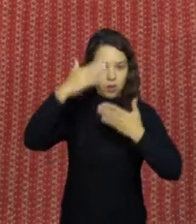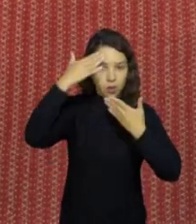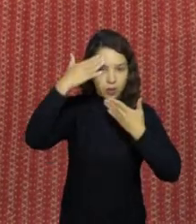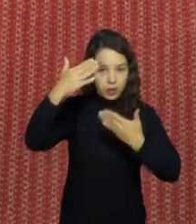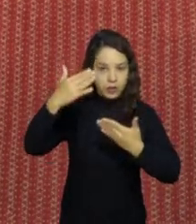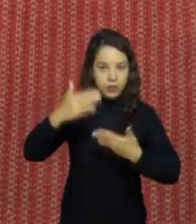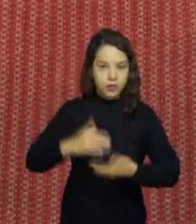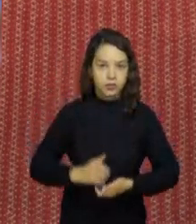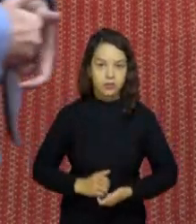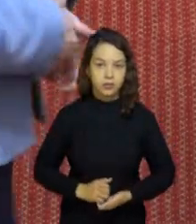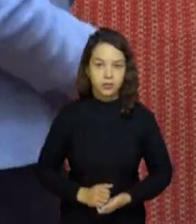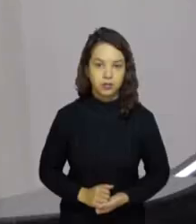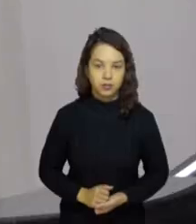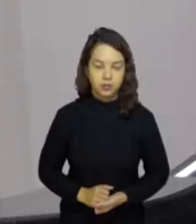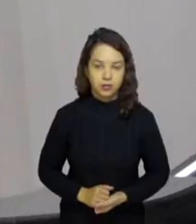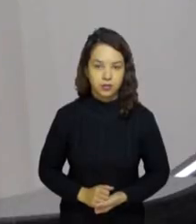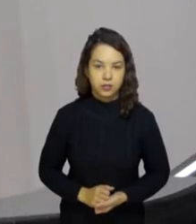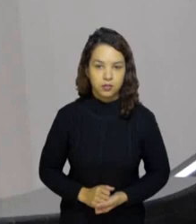parabéns.